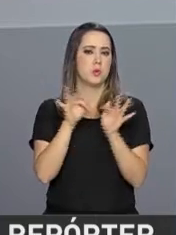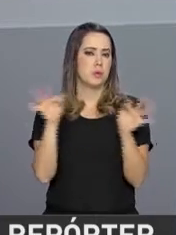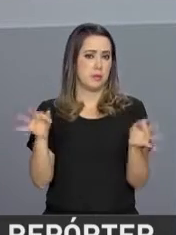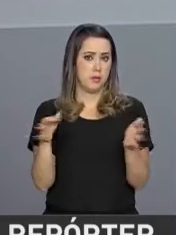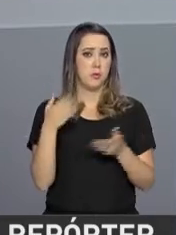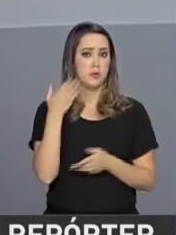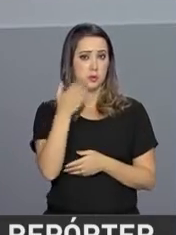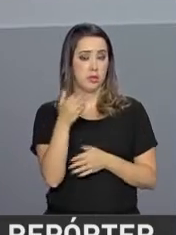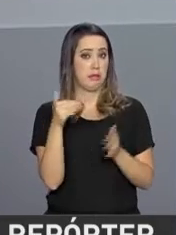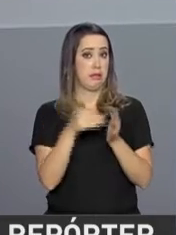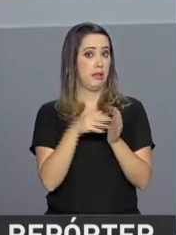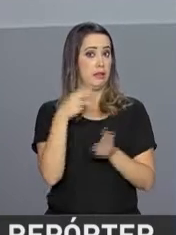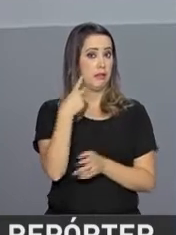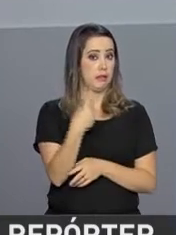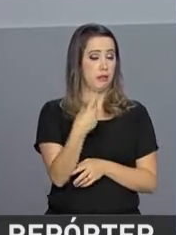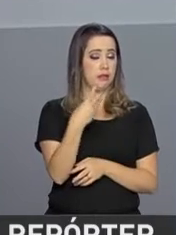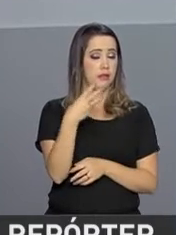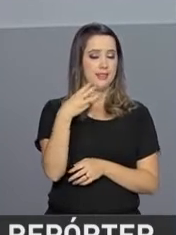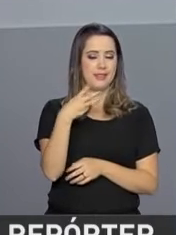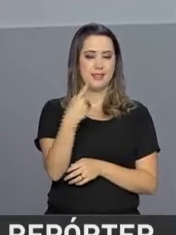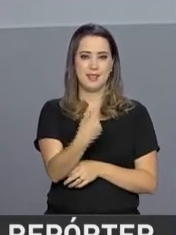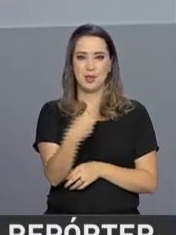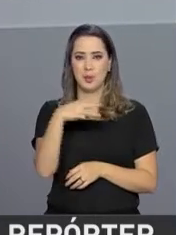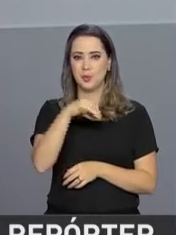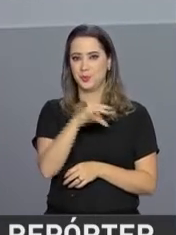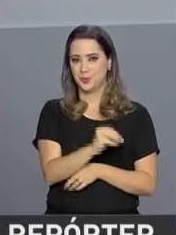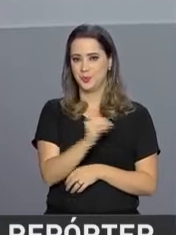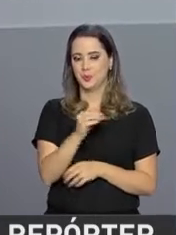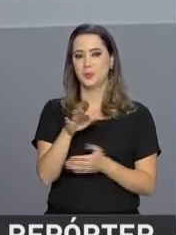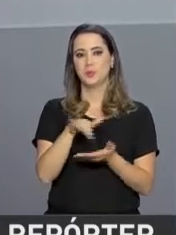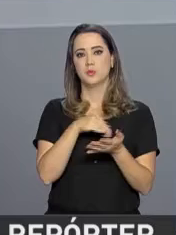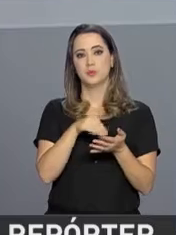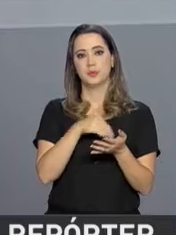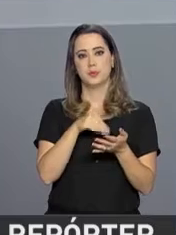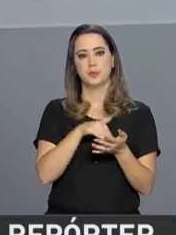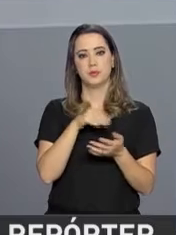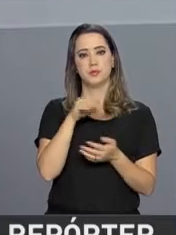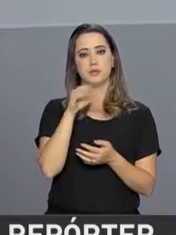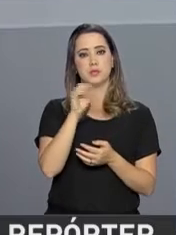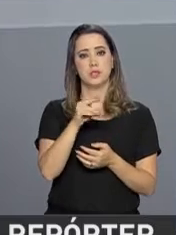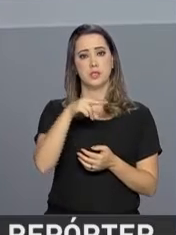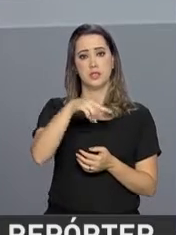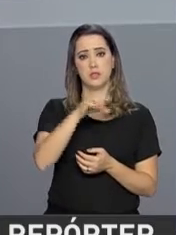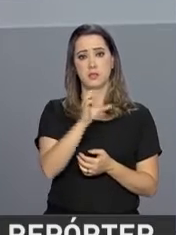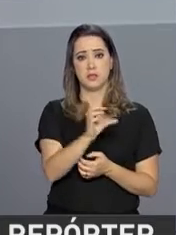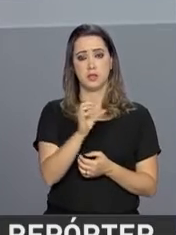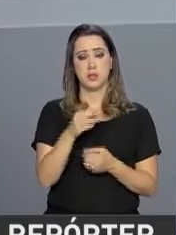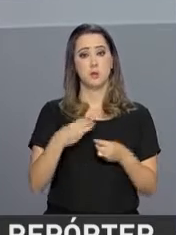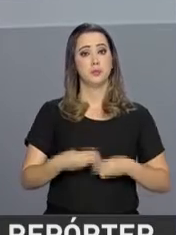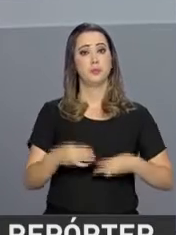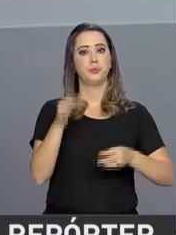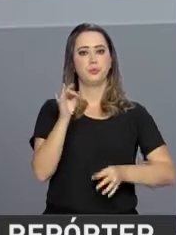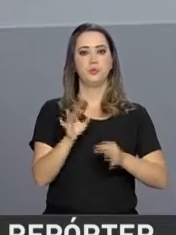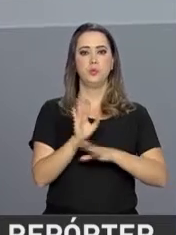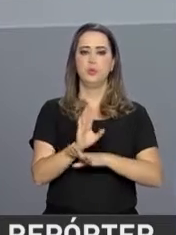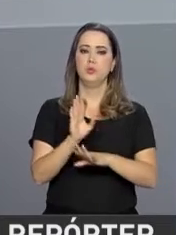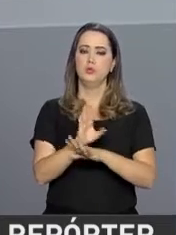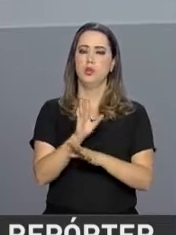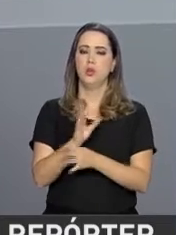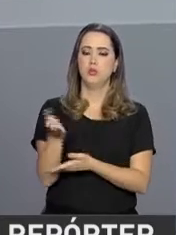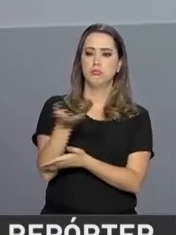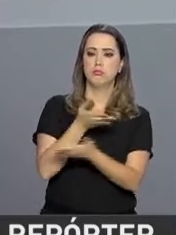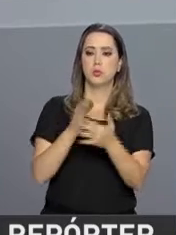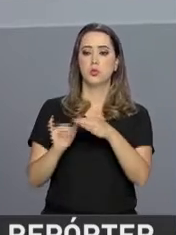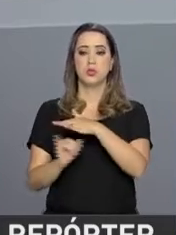até o dia 31 de maio a secretaria nacional do consumidor do ministério da justiça auxilia na negociação